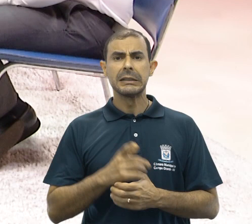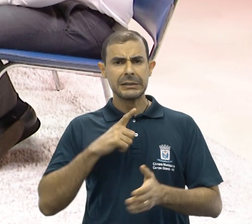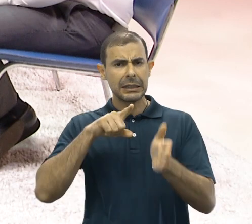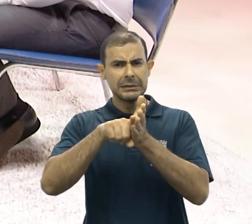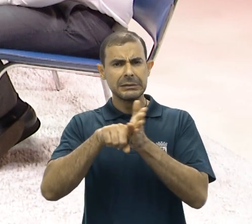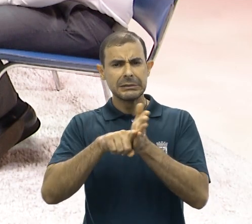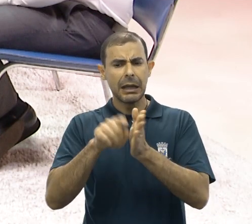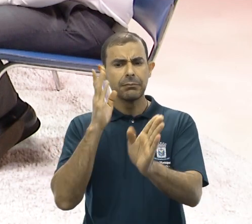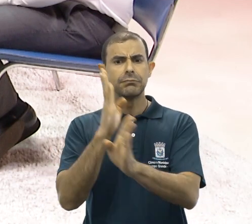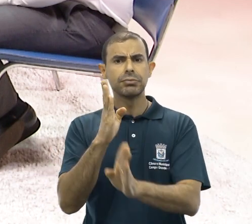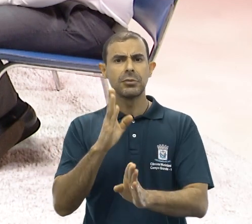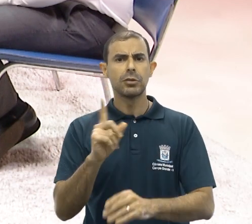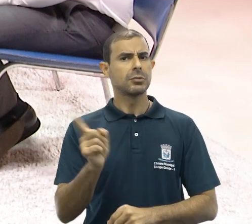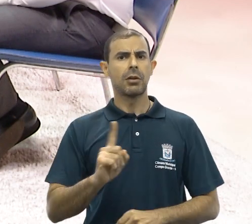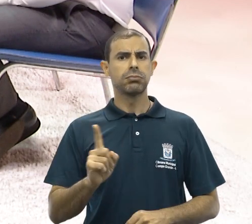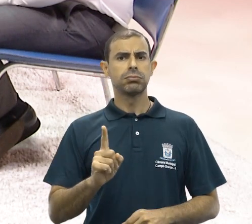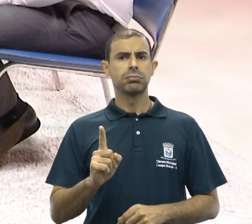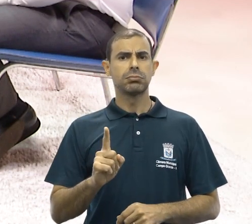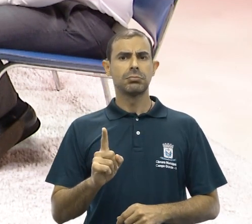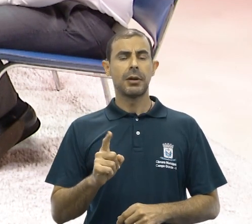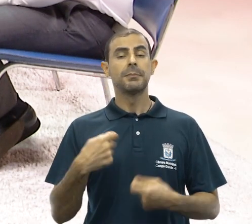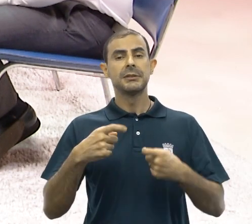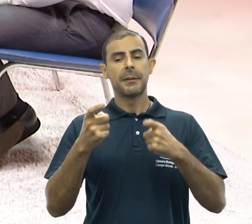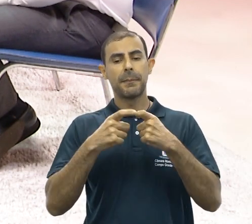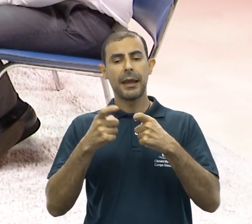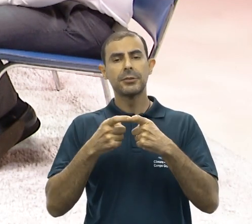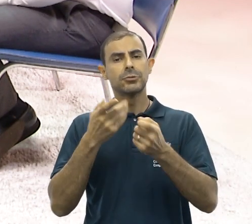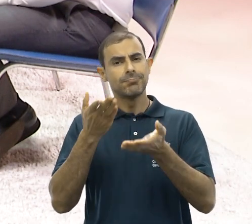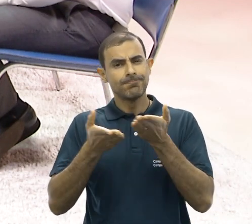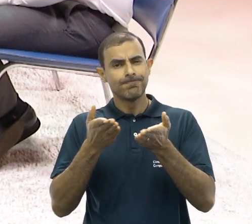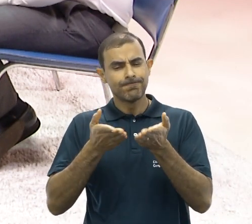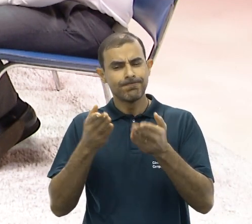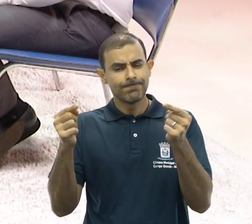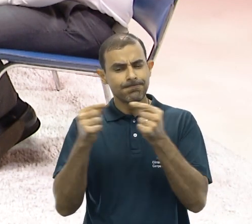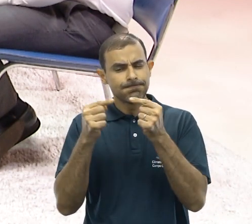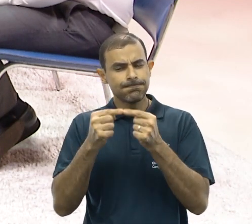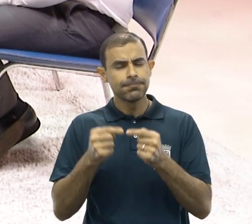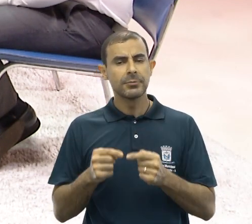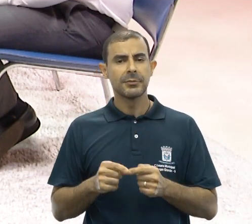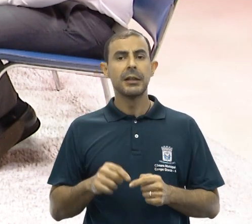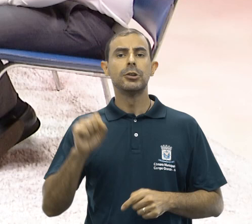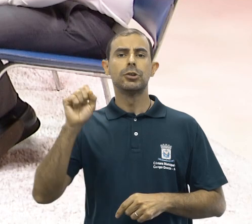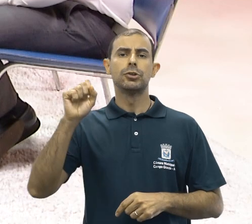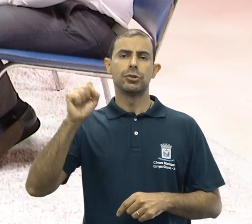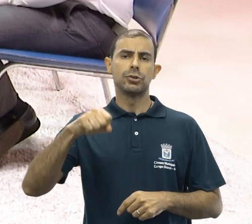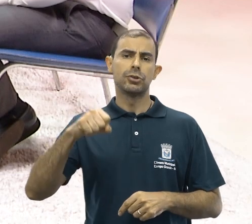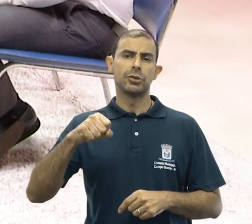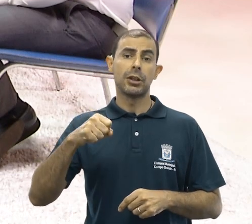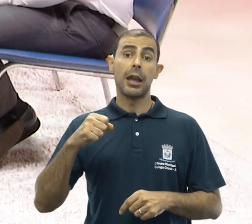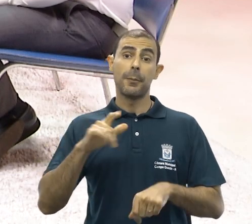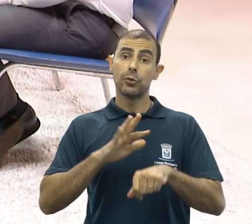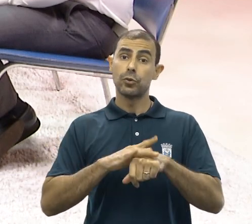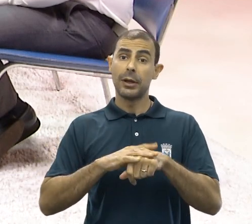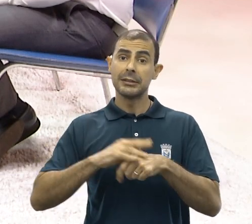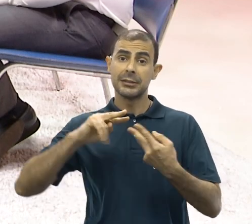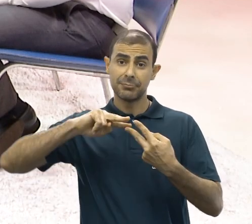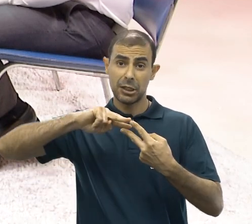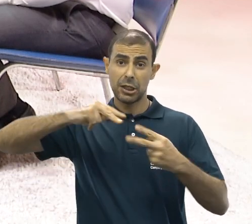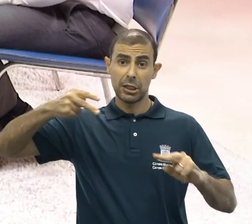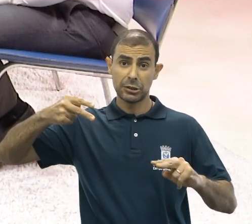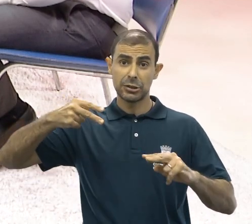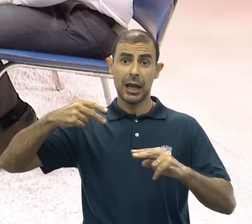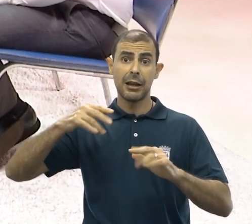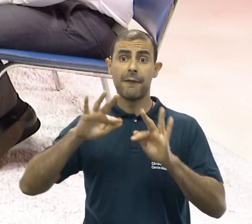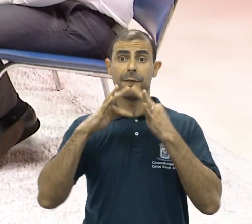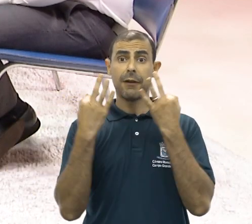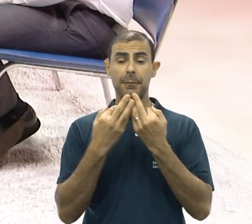então, assim, vou fazer um exame para saber se tem Parkinson, é só... Porque é uma doença hereditária? É uma doença hereditária, né? Mas assim, para descobrir se a